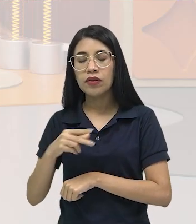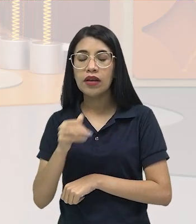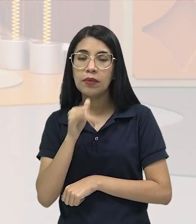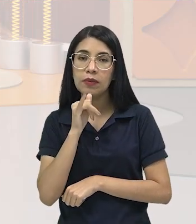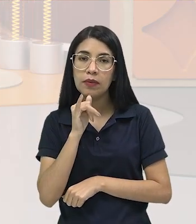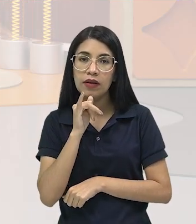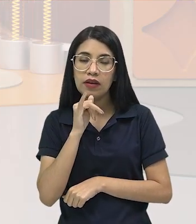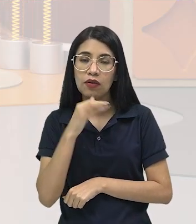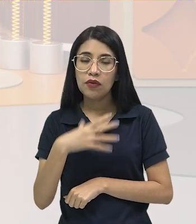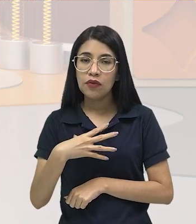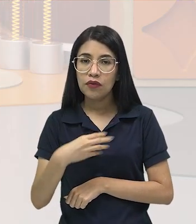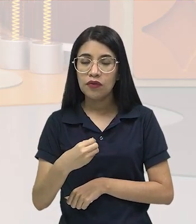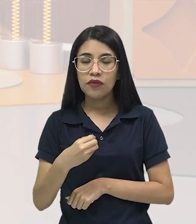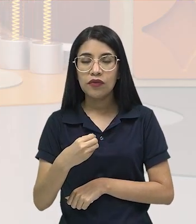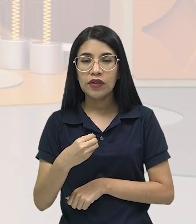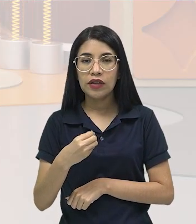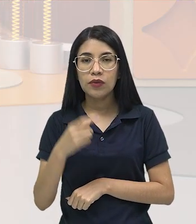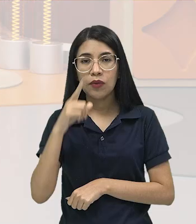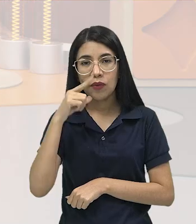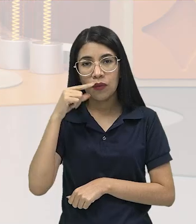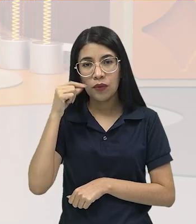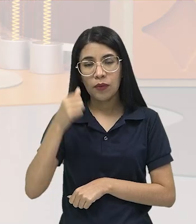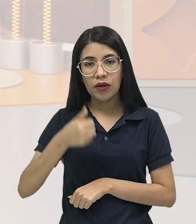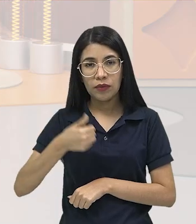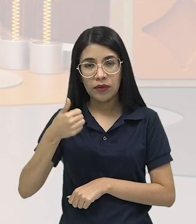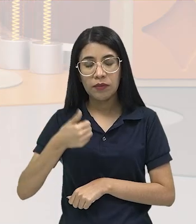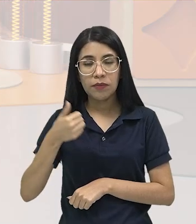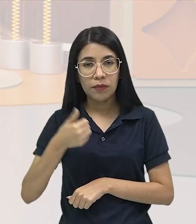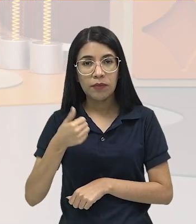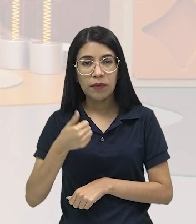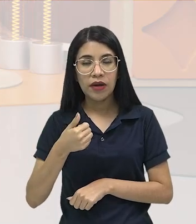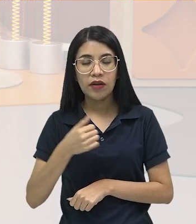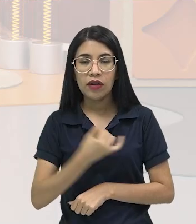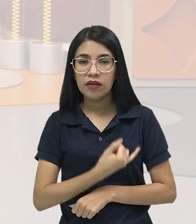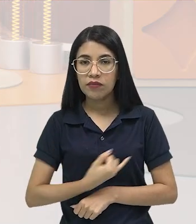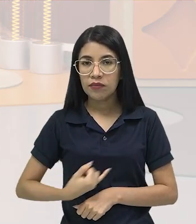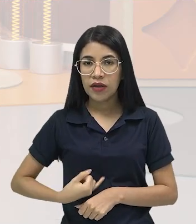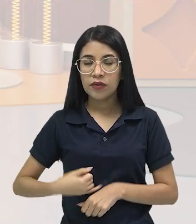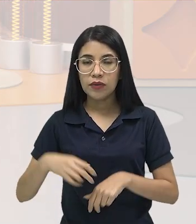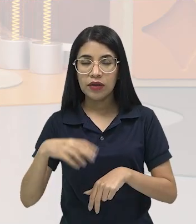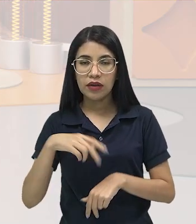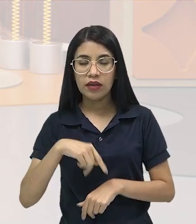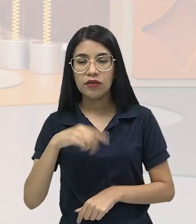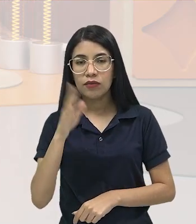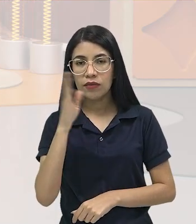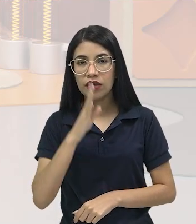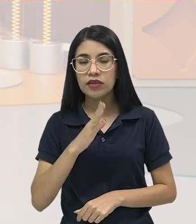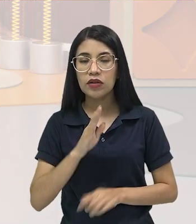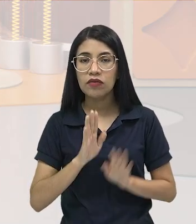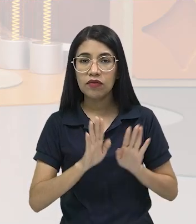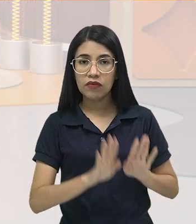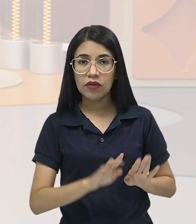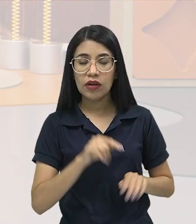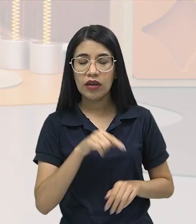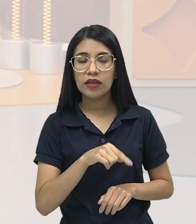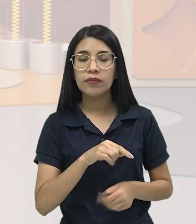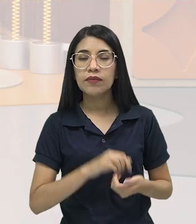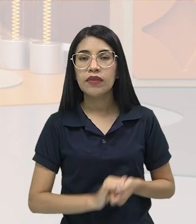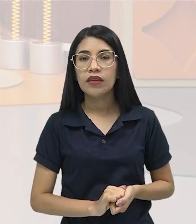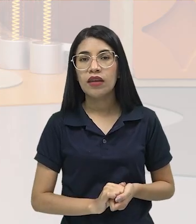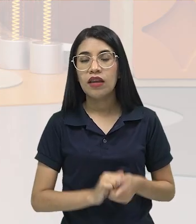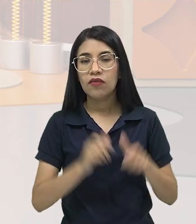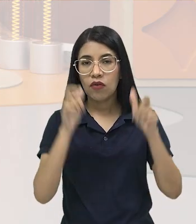Dom Pedro, que mais tarde vai se tornar Dom Pedro I, imperador do Brasil, ficou. Deixou ele aqui como o